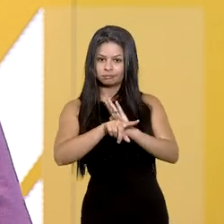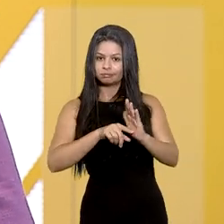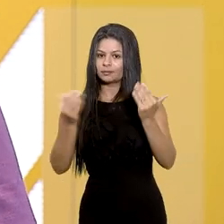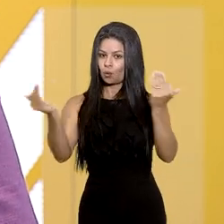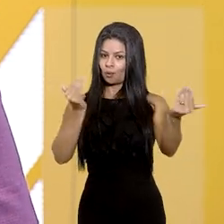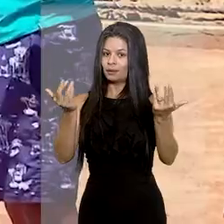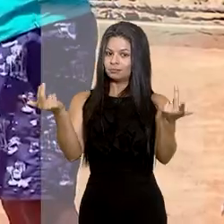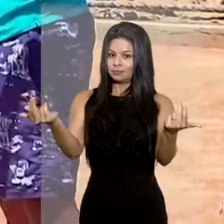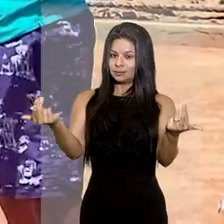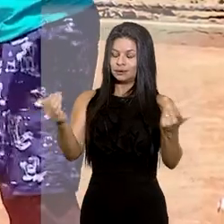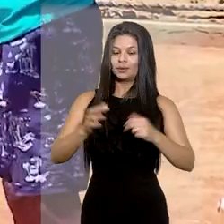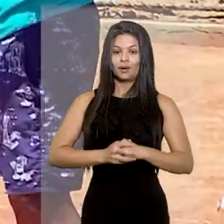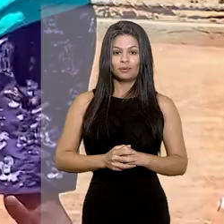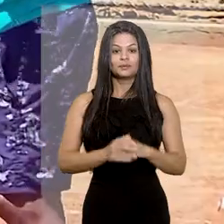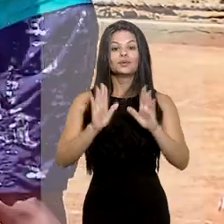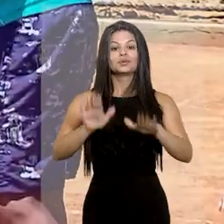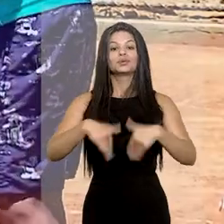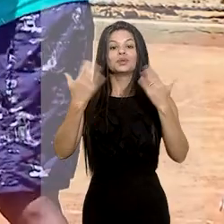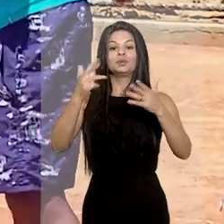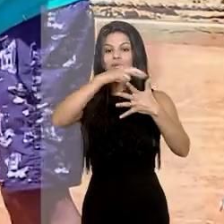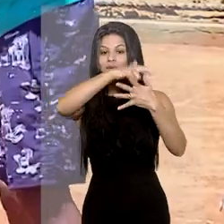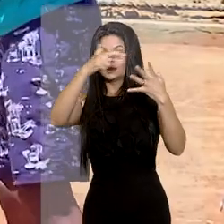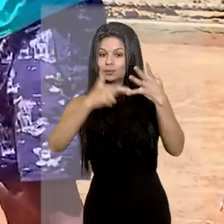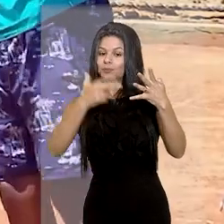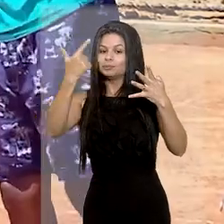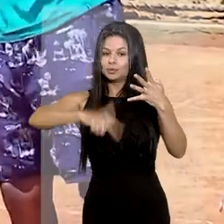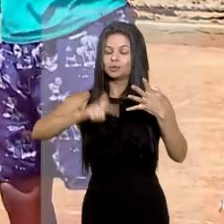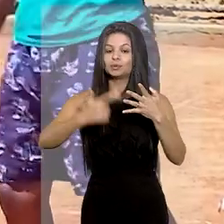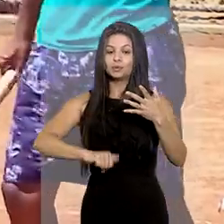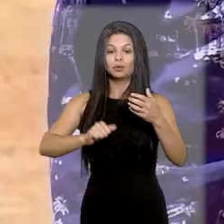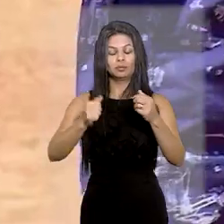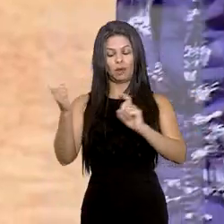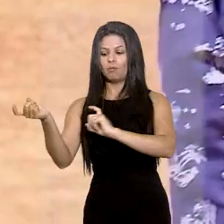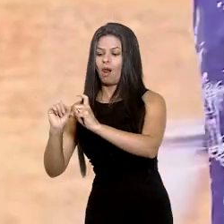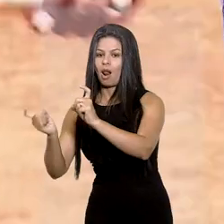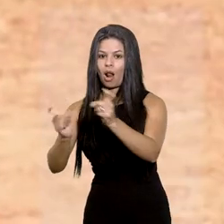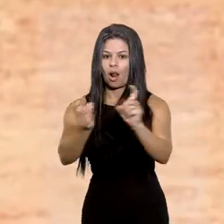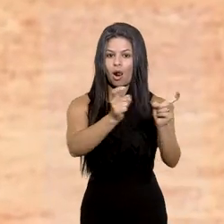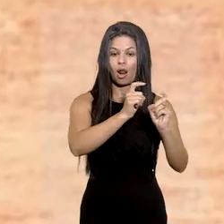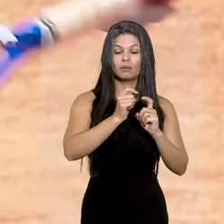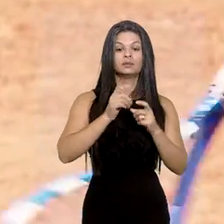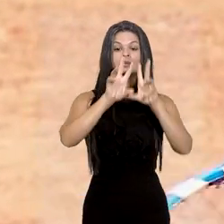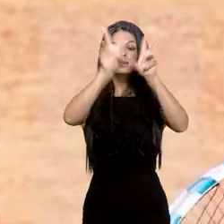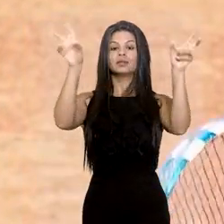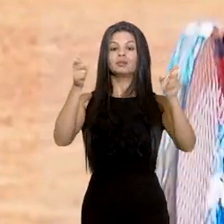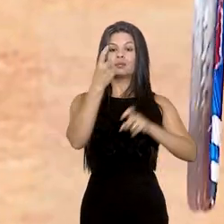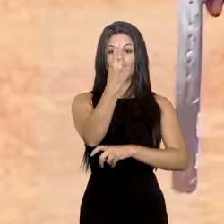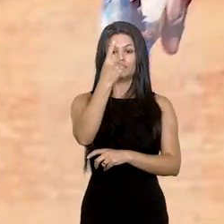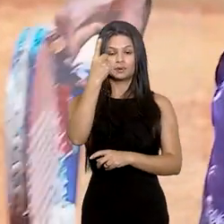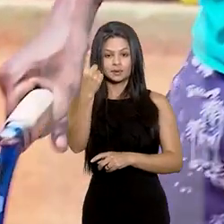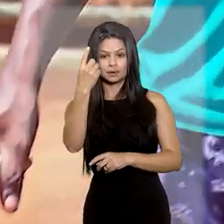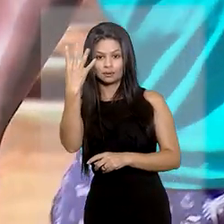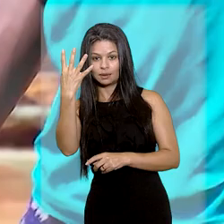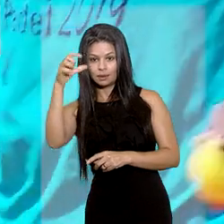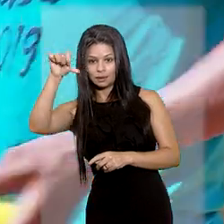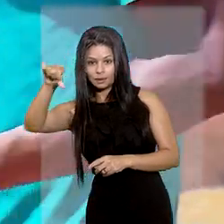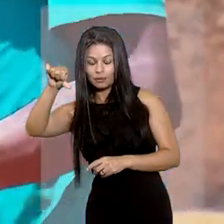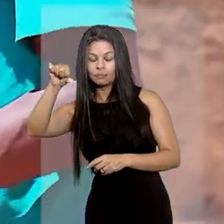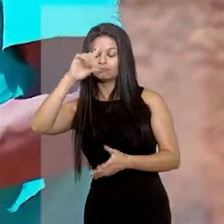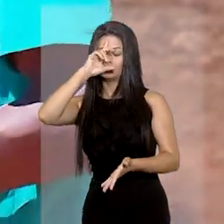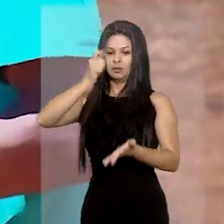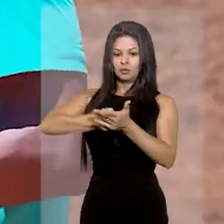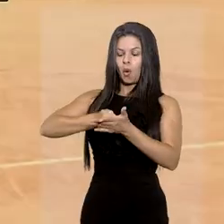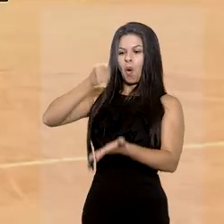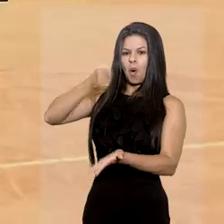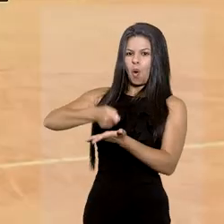semelhantes sobre o rito dos recursos repetitivos a discussão envolvendo o tema 1149 definiu que não